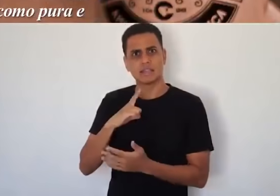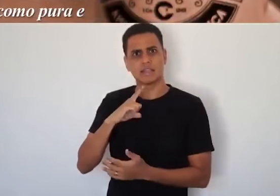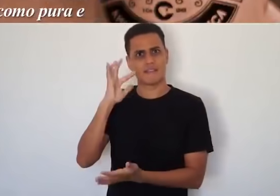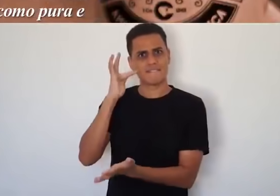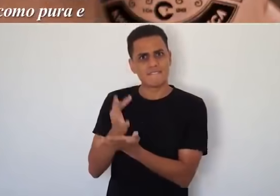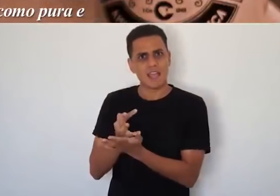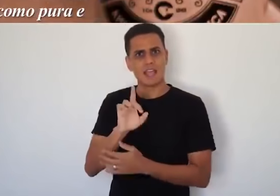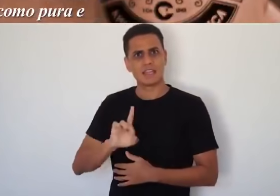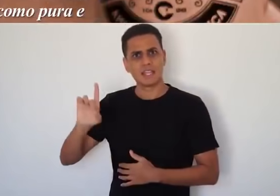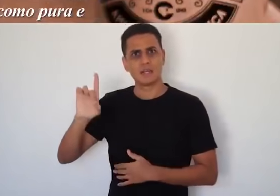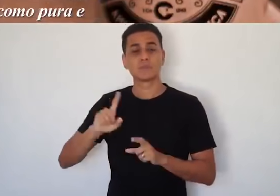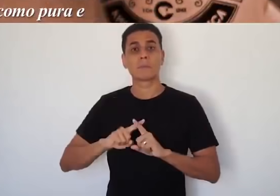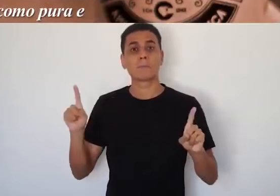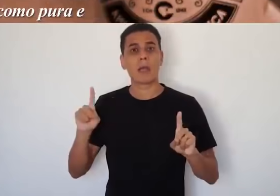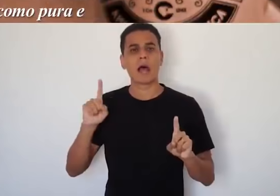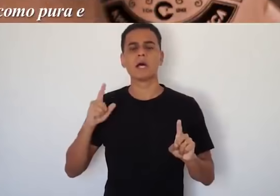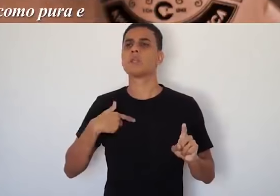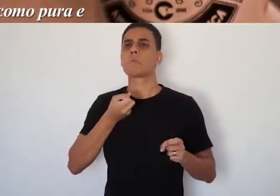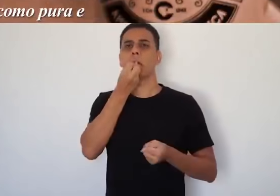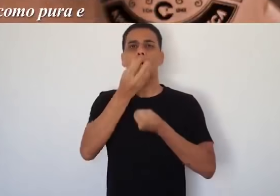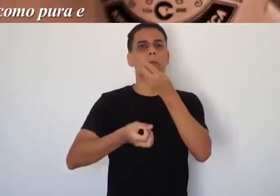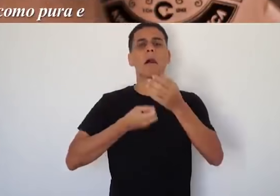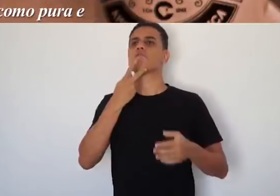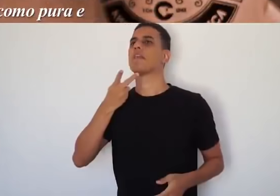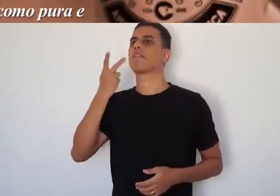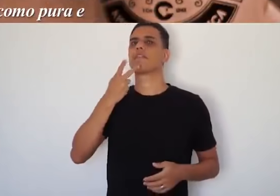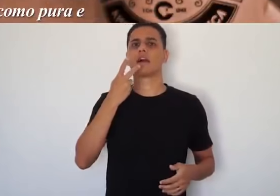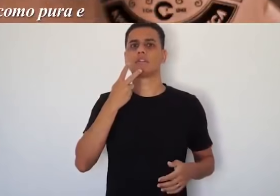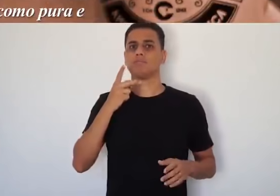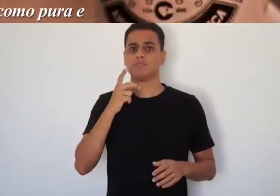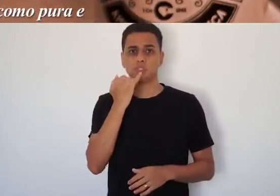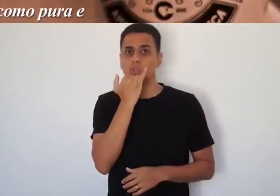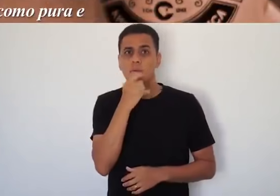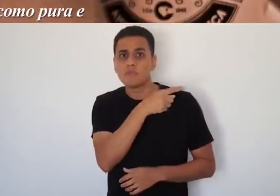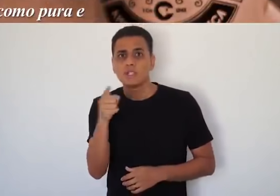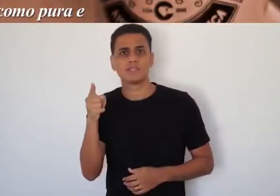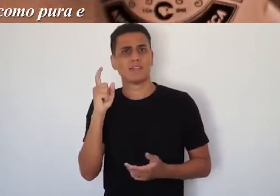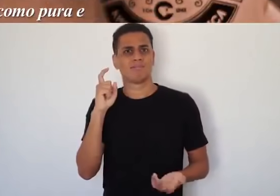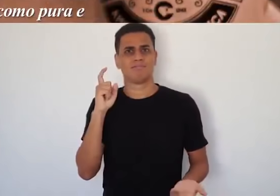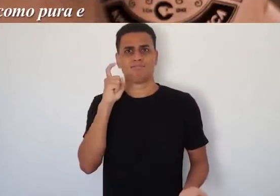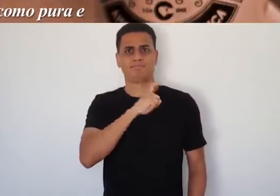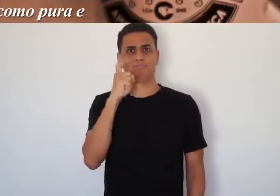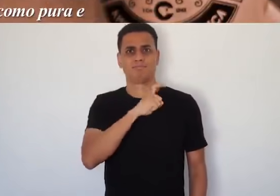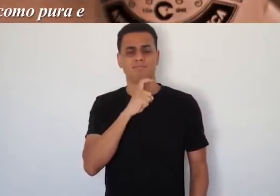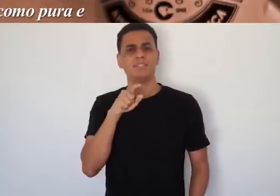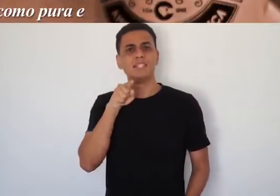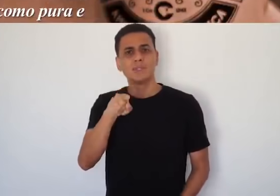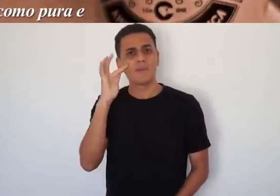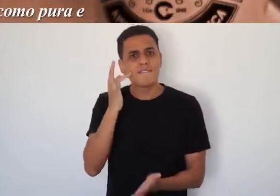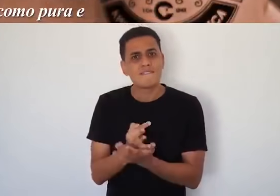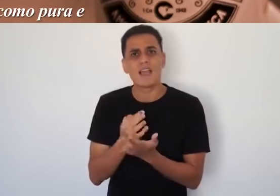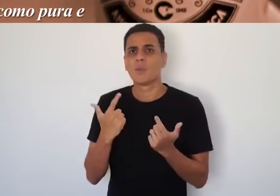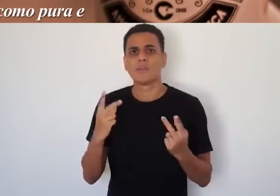esta fé que é pura, imaculada, e ele diz, cuidar dos órfãos, das viúvas e suas dificuldades e não se deixar corromper pelo